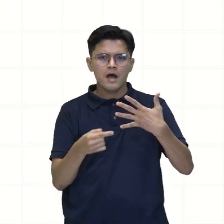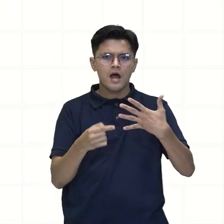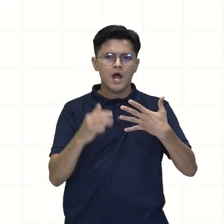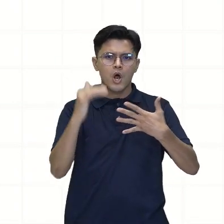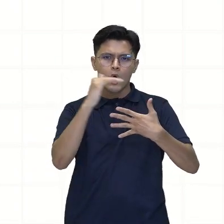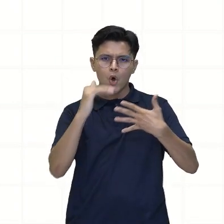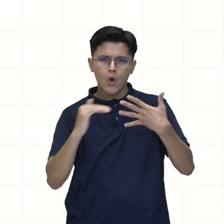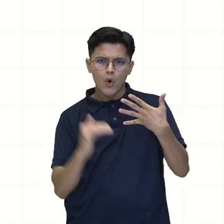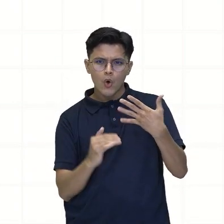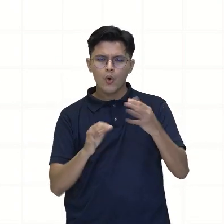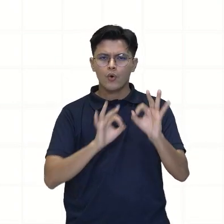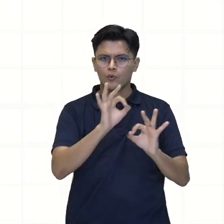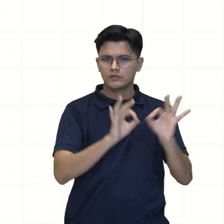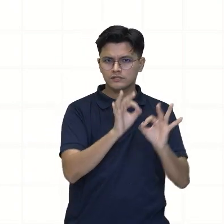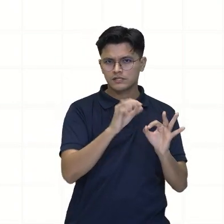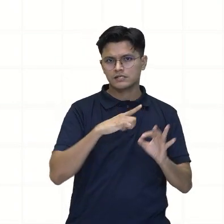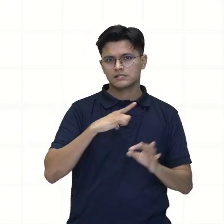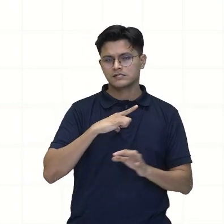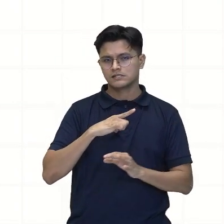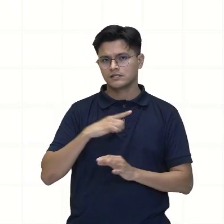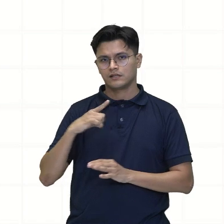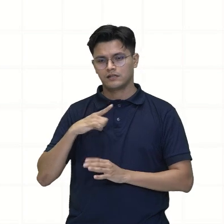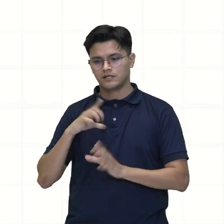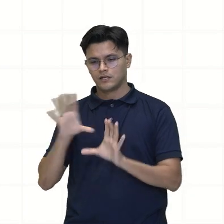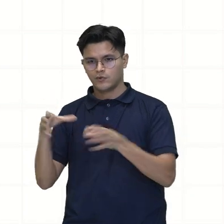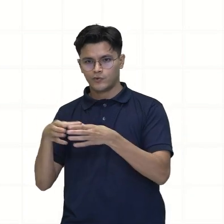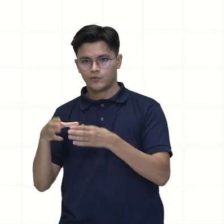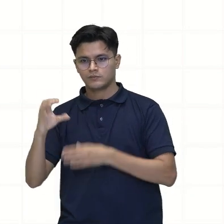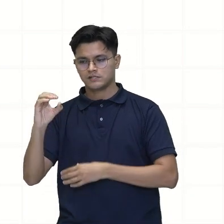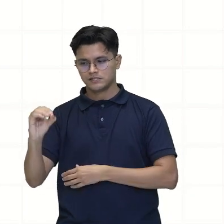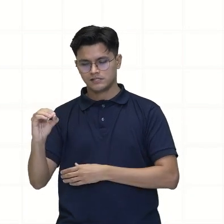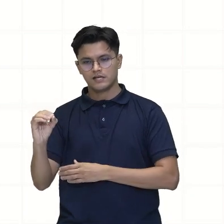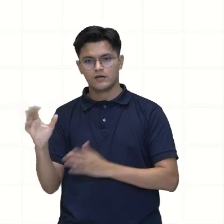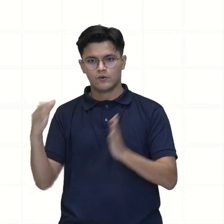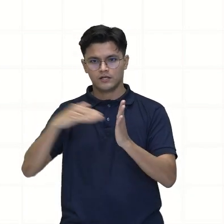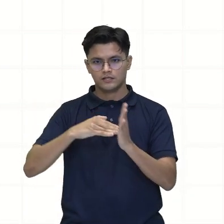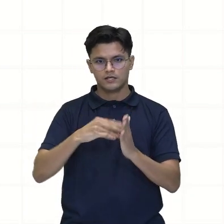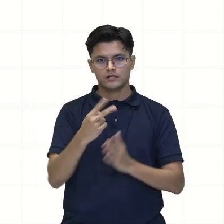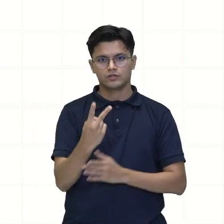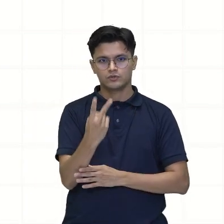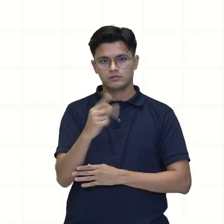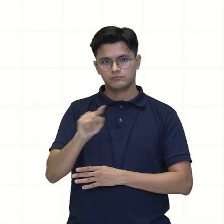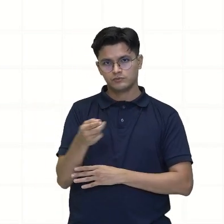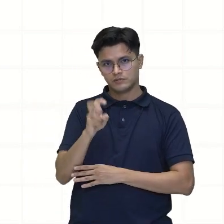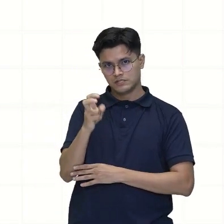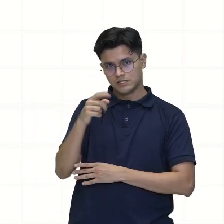na classe de 0 a 2,5 mil hectares, nós vamos ter